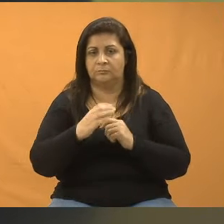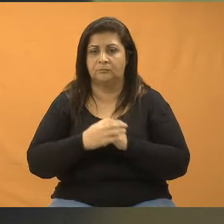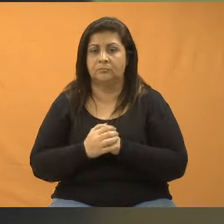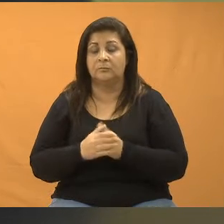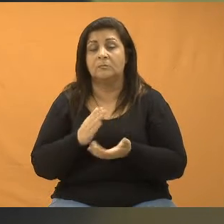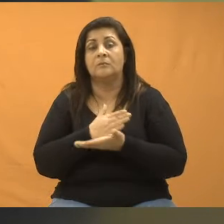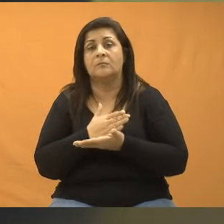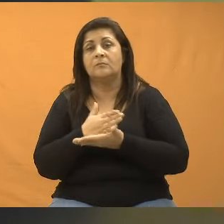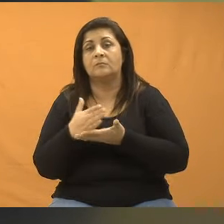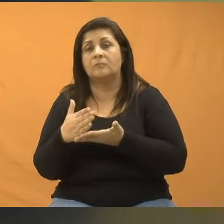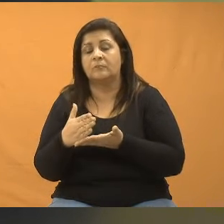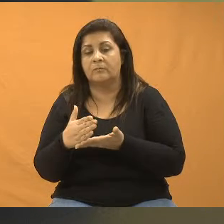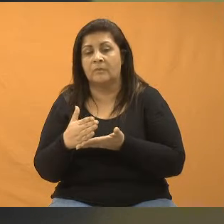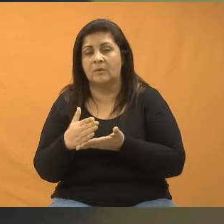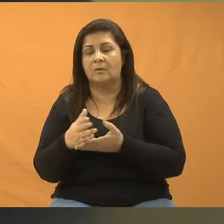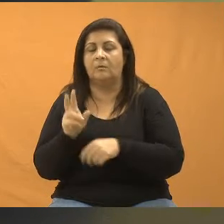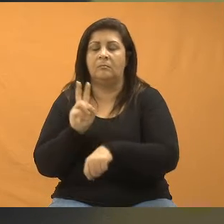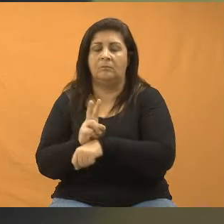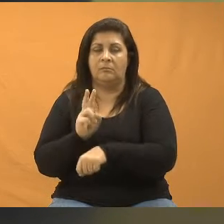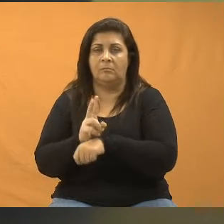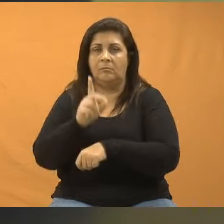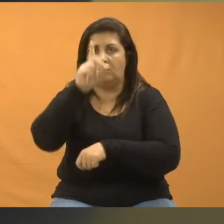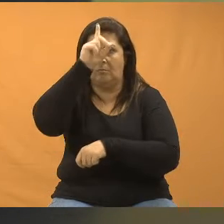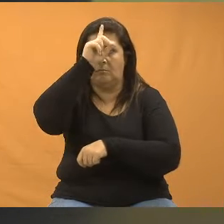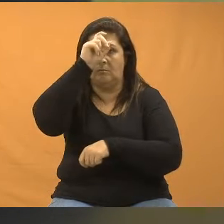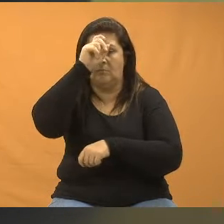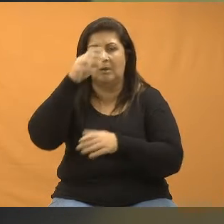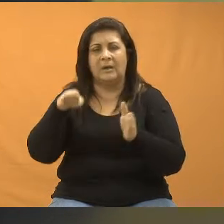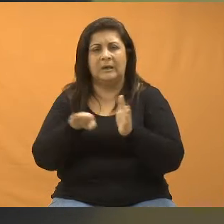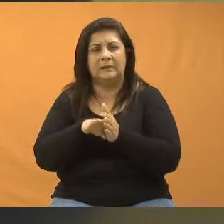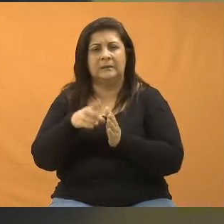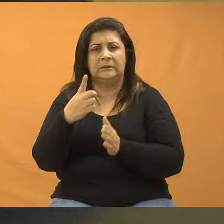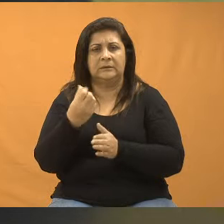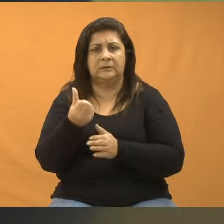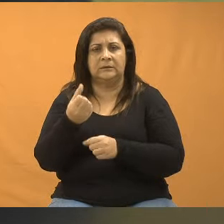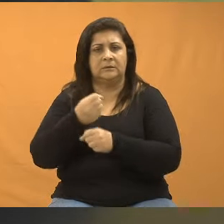que geria a Santa Casa até 16 anos atrás.